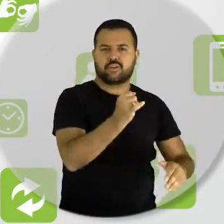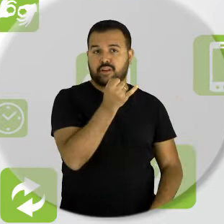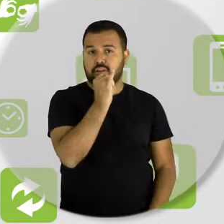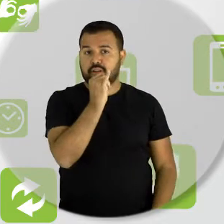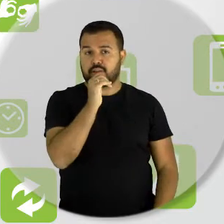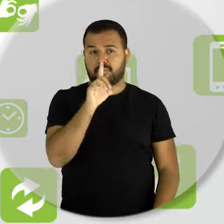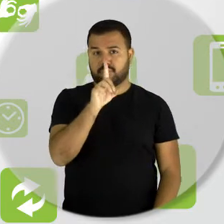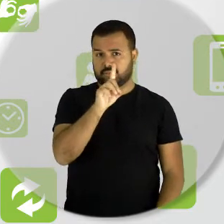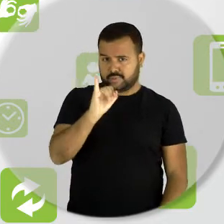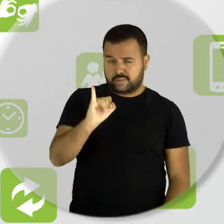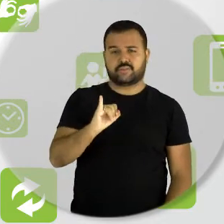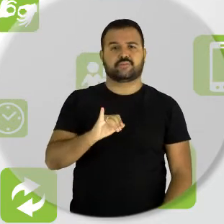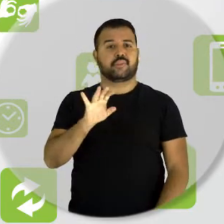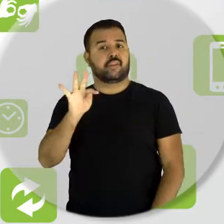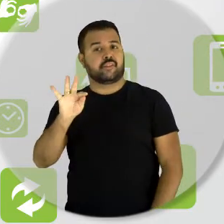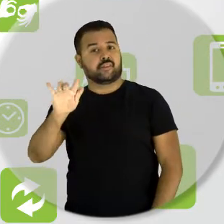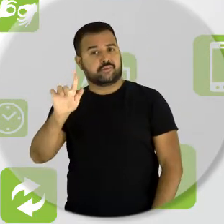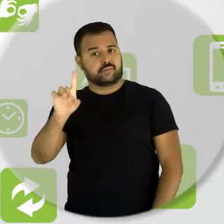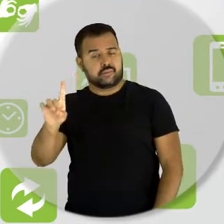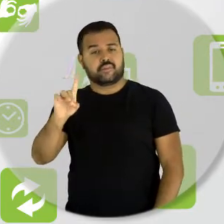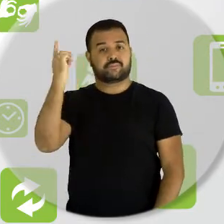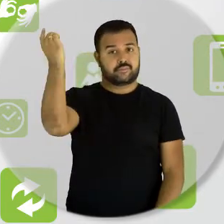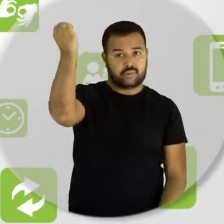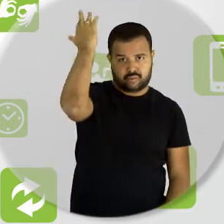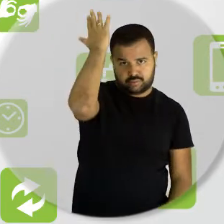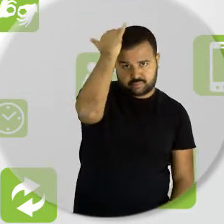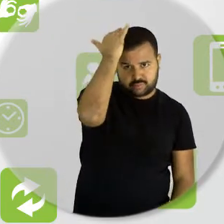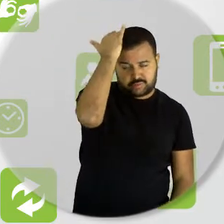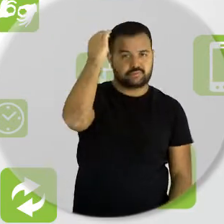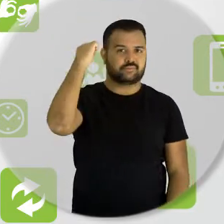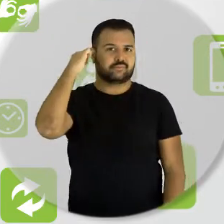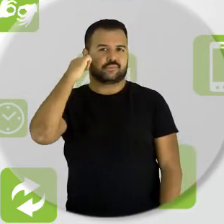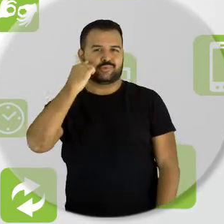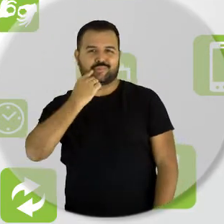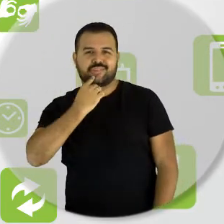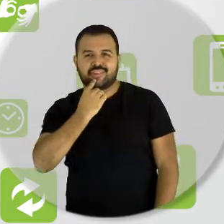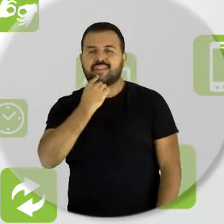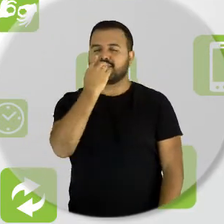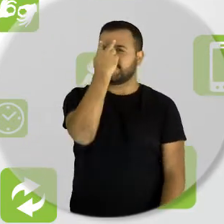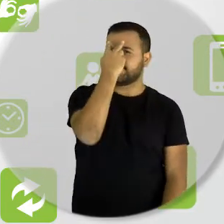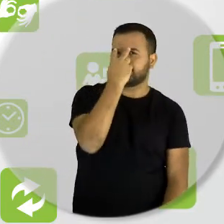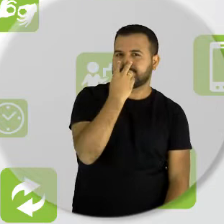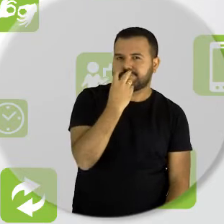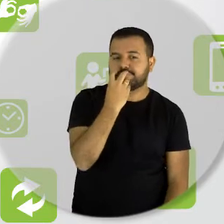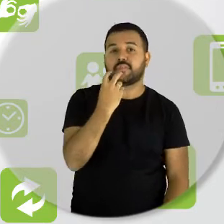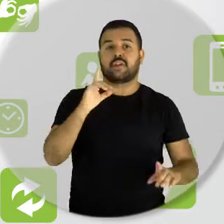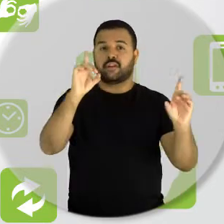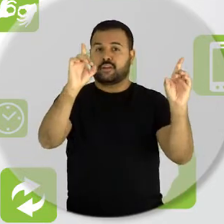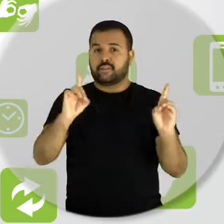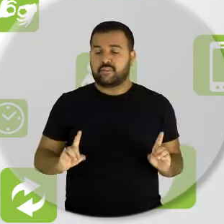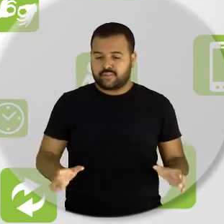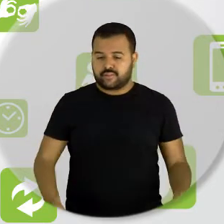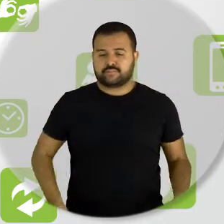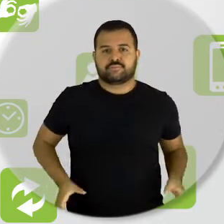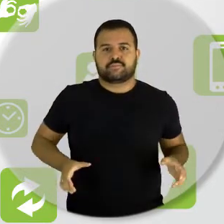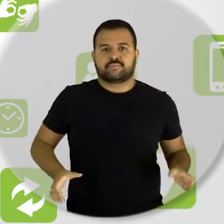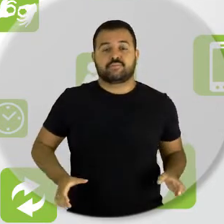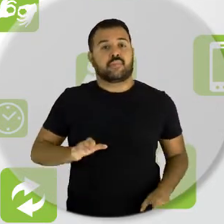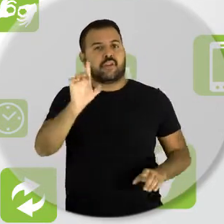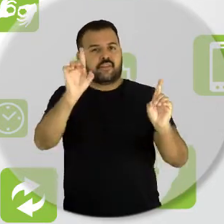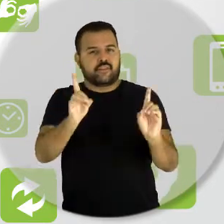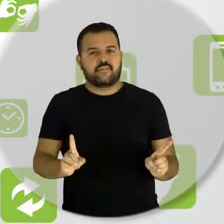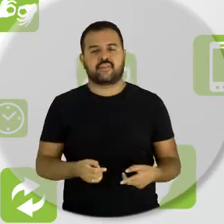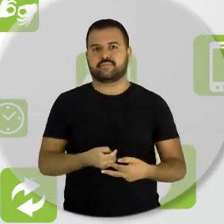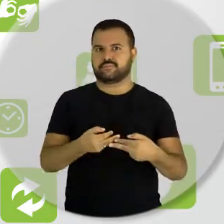altas habilidades e superdotação, surdez, deficiência visual, deficiência física e múltipla,